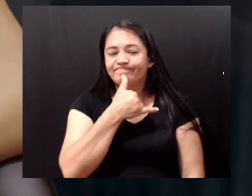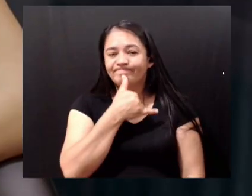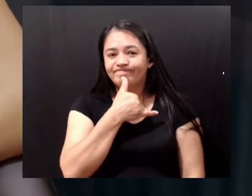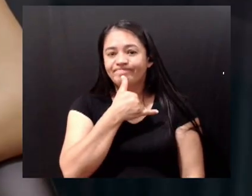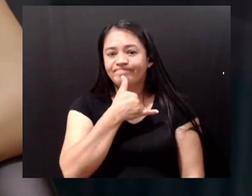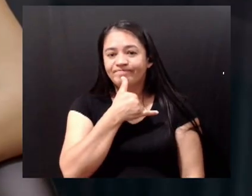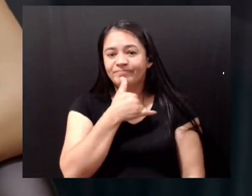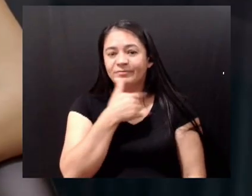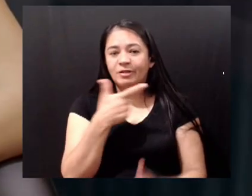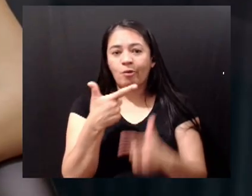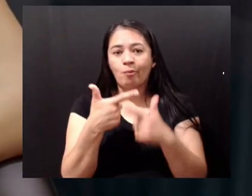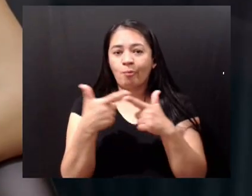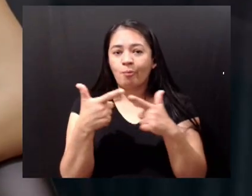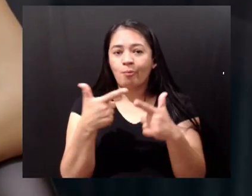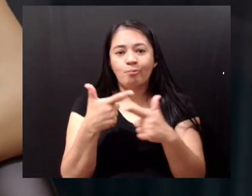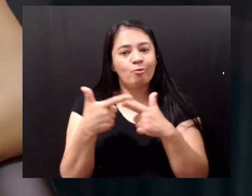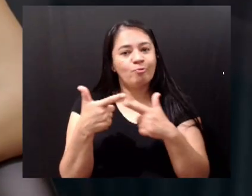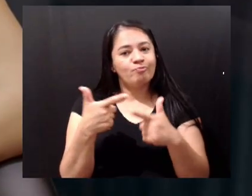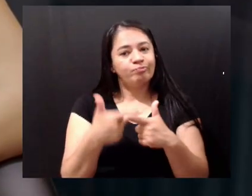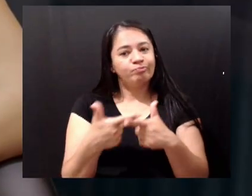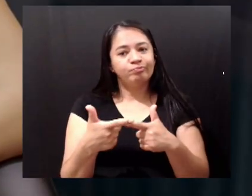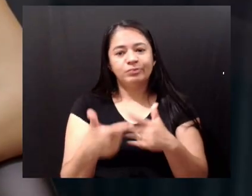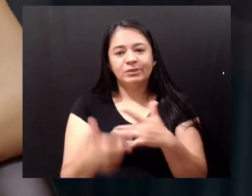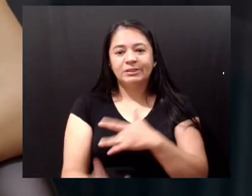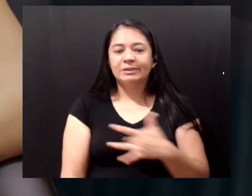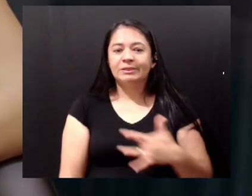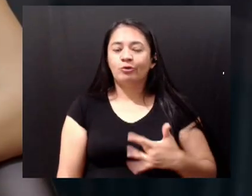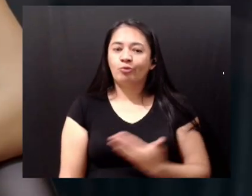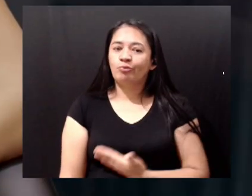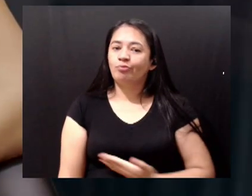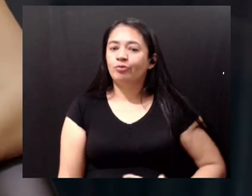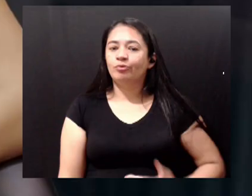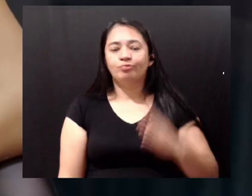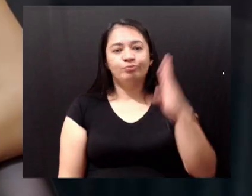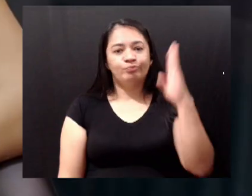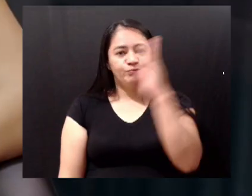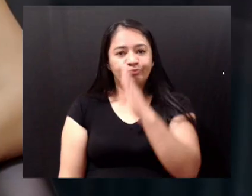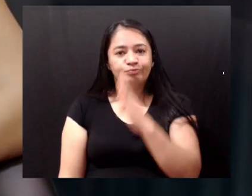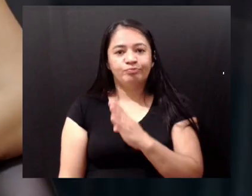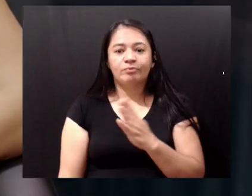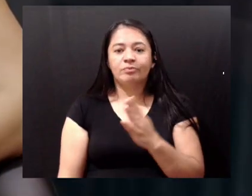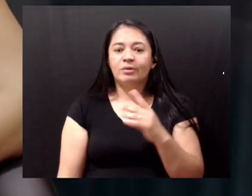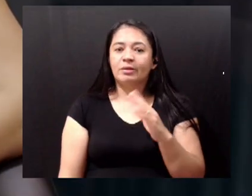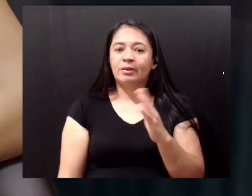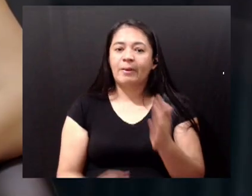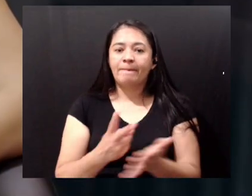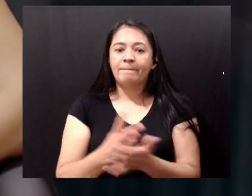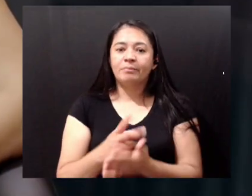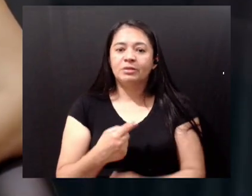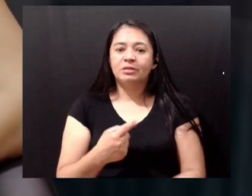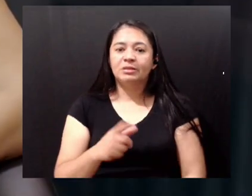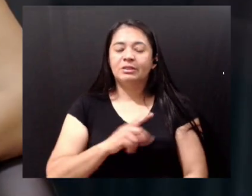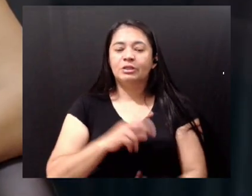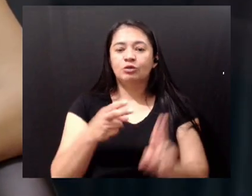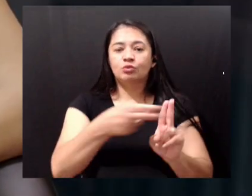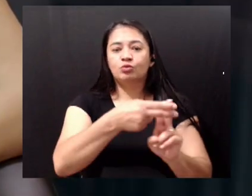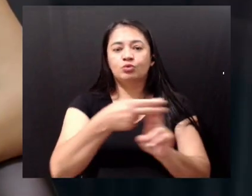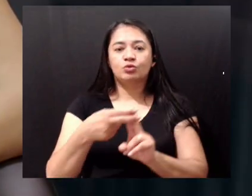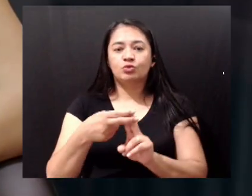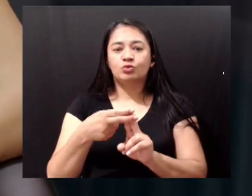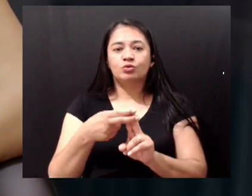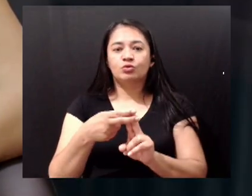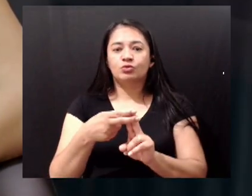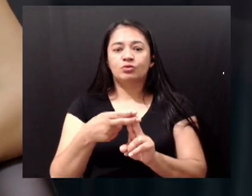problema, né, é um problema de saúde pública no Brasil, Uhum. apesar de nós termos o SUS, que é um sistema excelente,